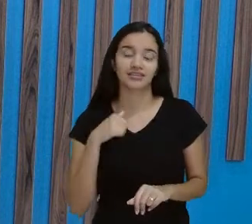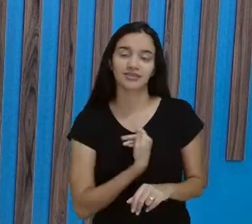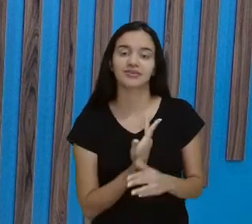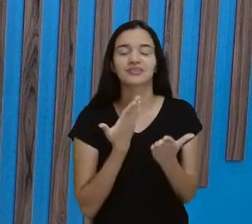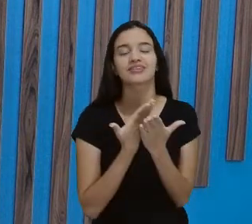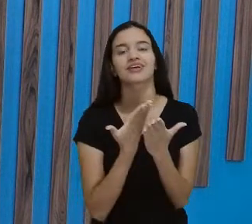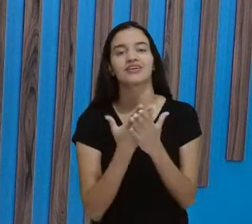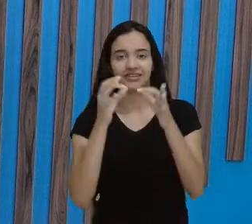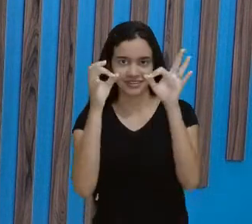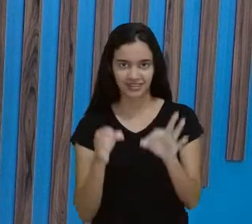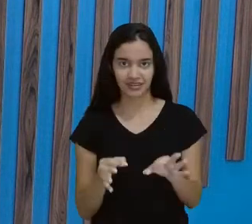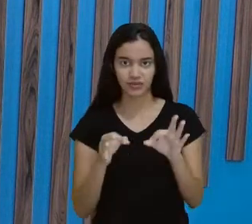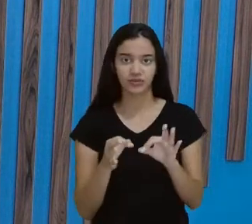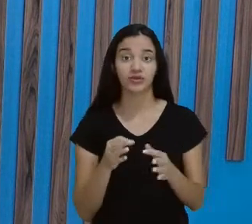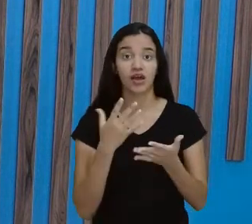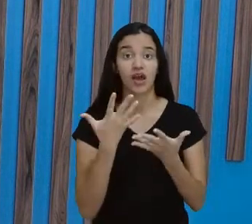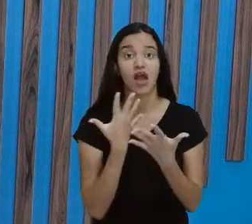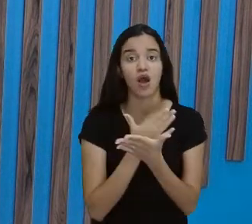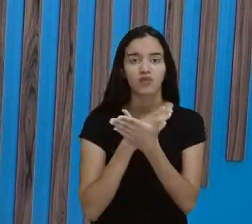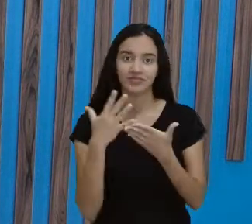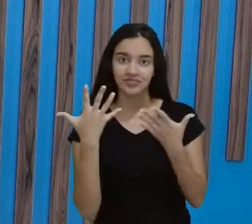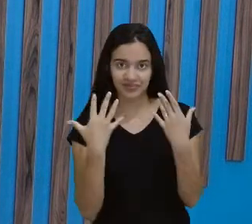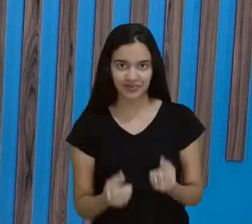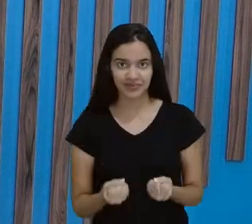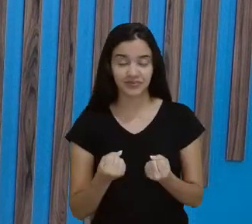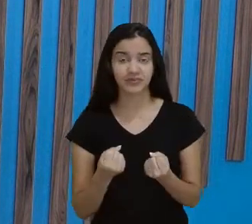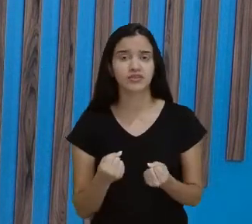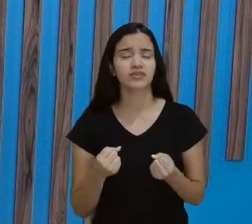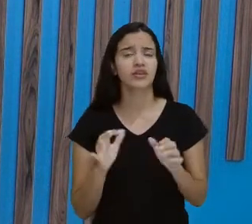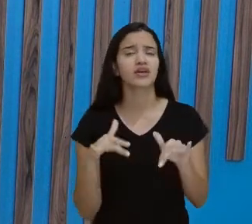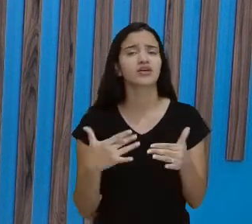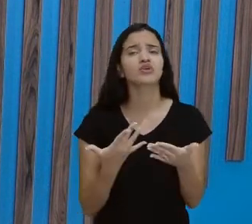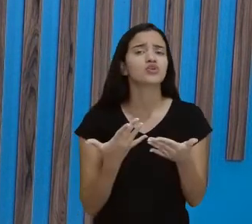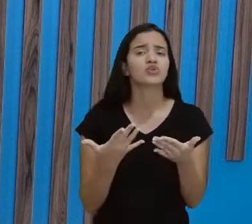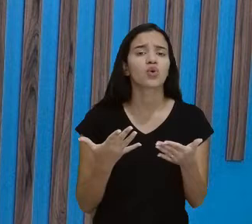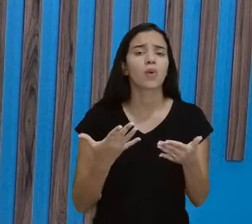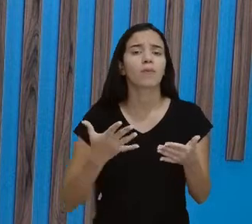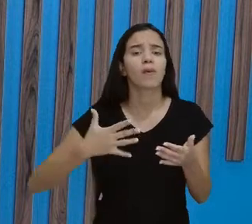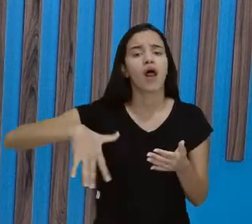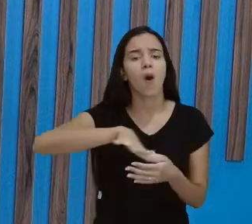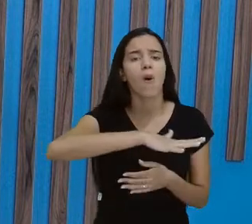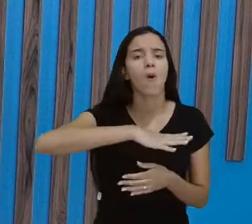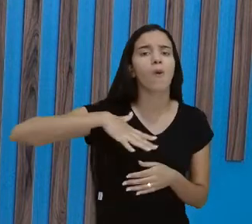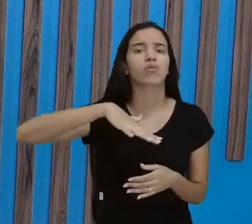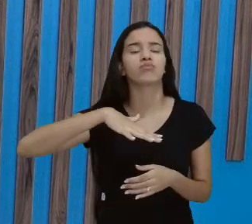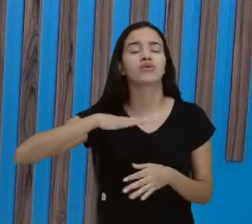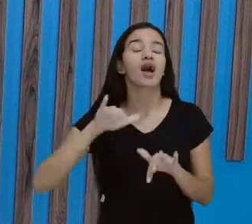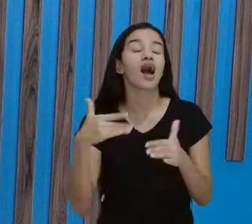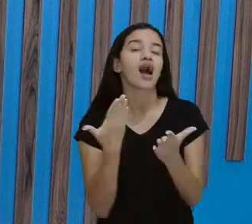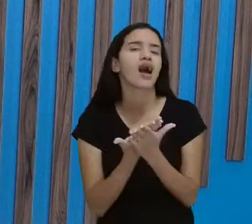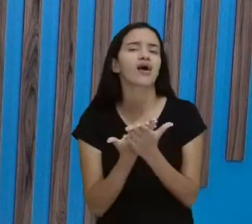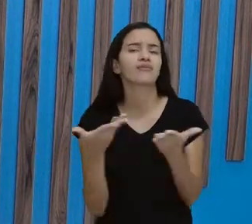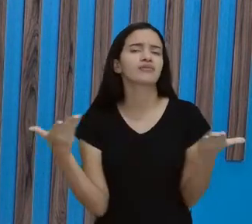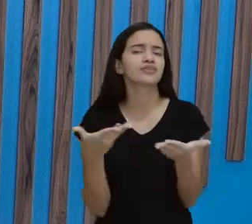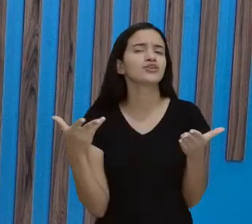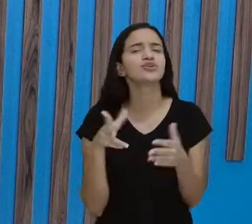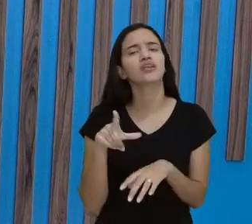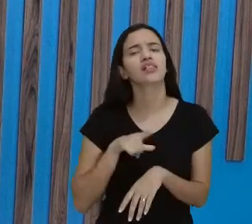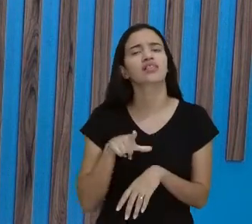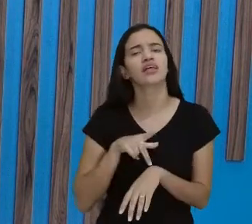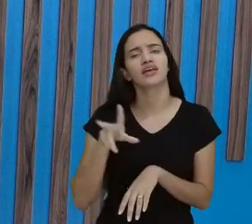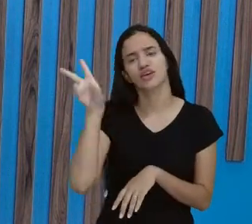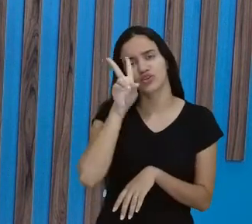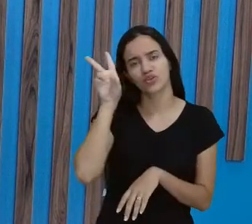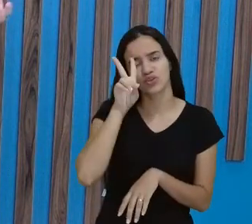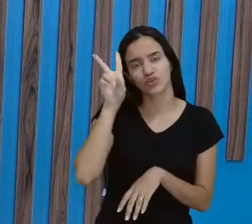tá bom? Então vamos começar. Vamos falar sobre a ocupação do espaço geográfico. Essa aula de hoje tem um pouquinho de história,